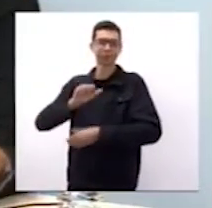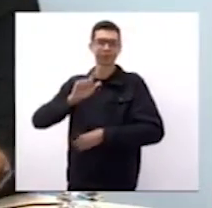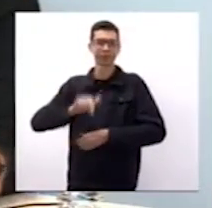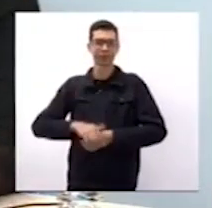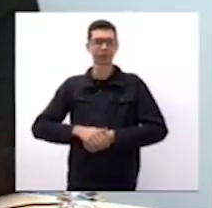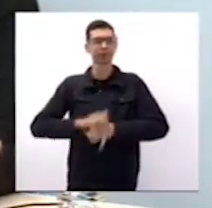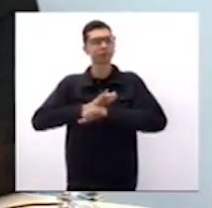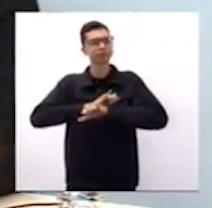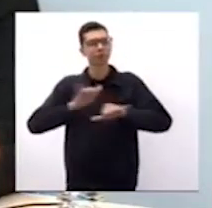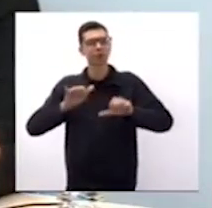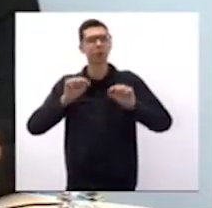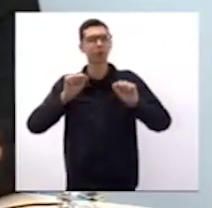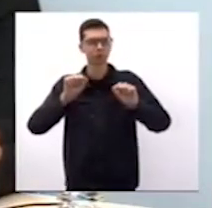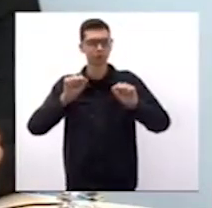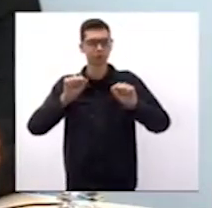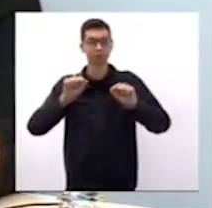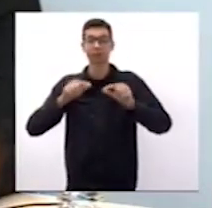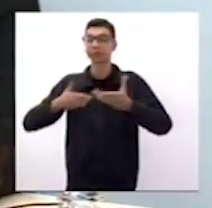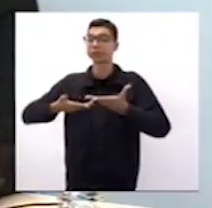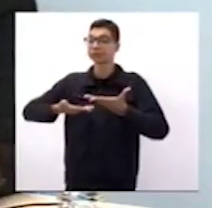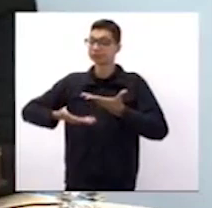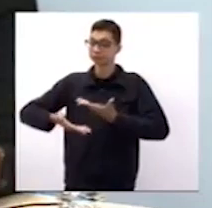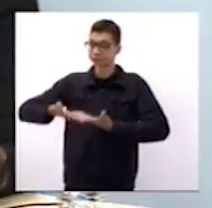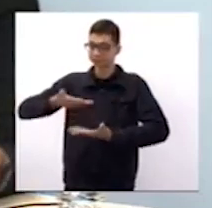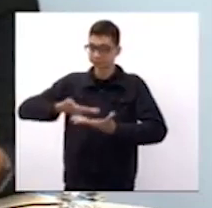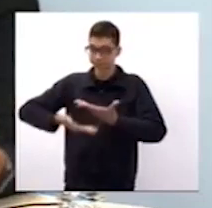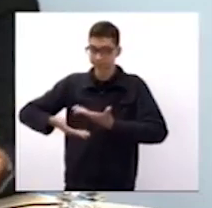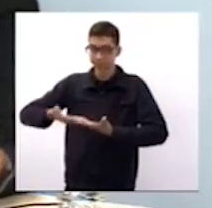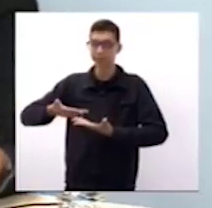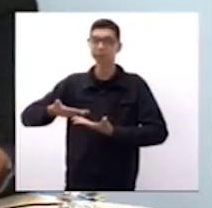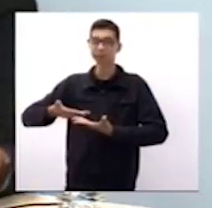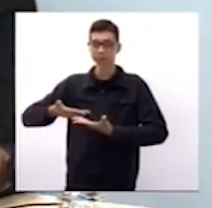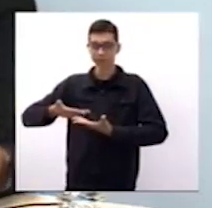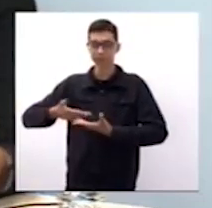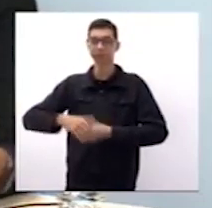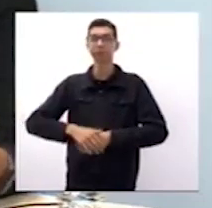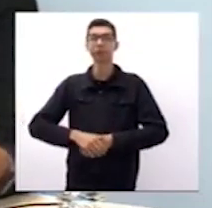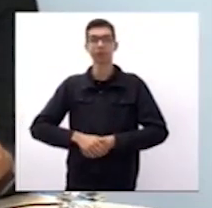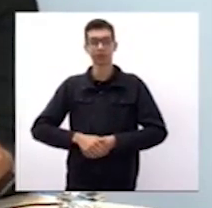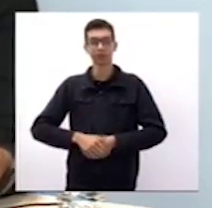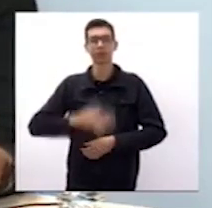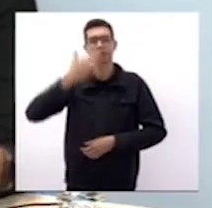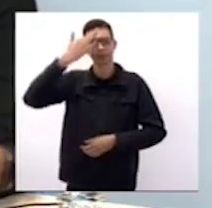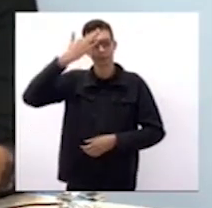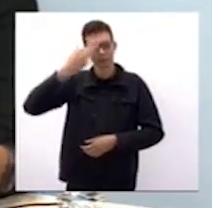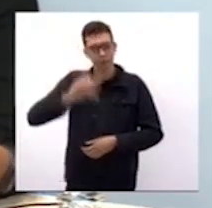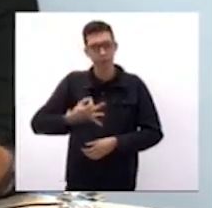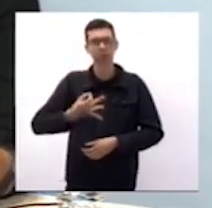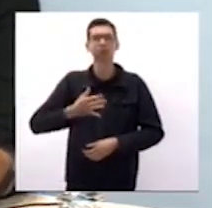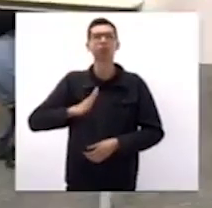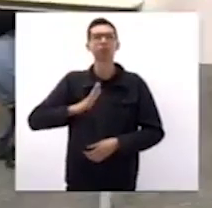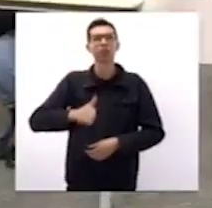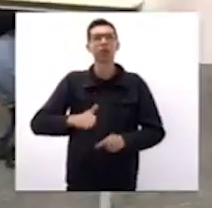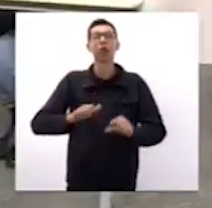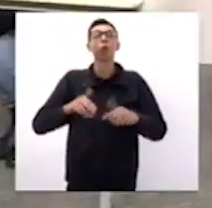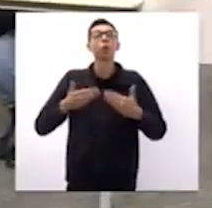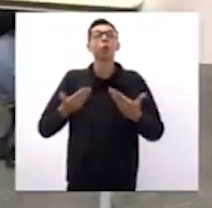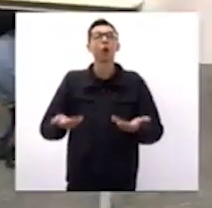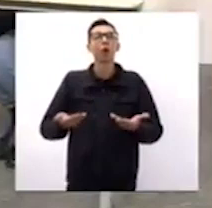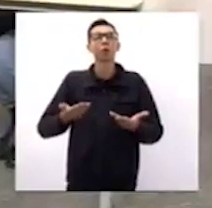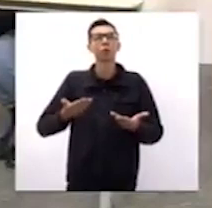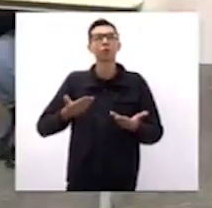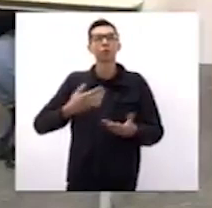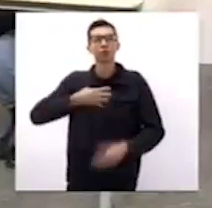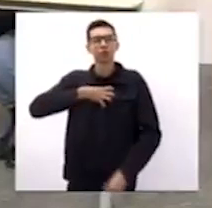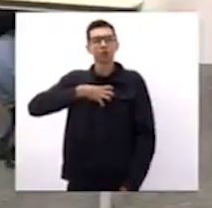uma interação onde uma determinada ordem, que já se subentende que seria a tal ordem que